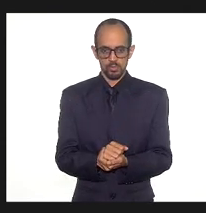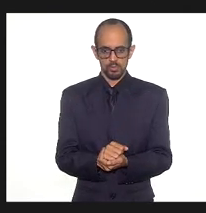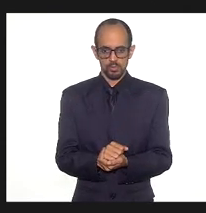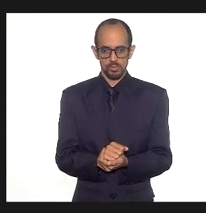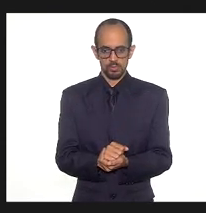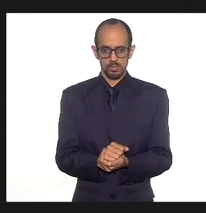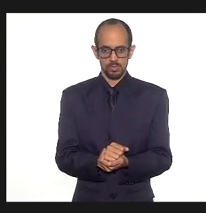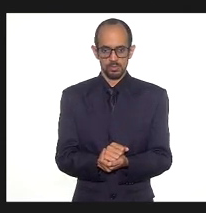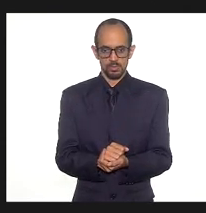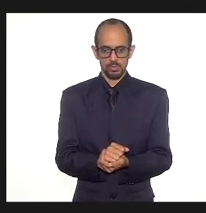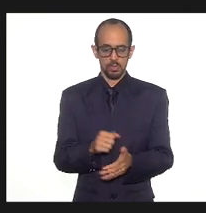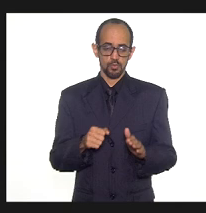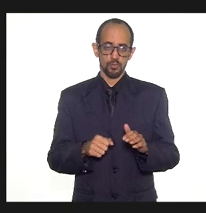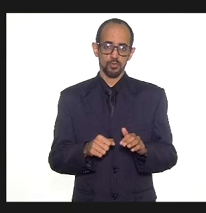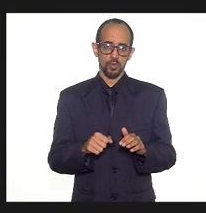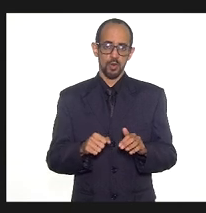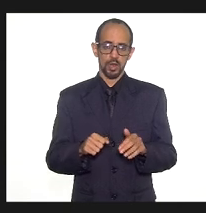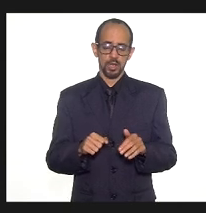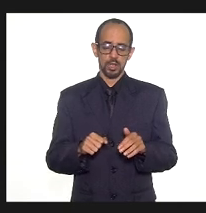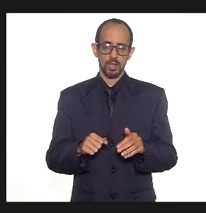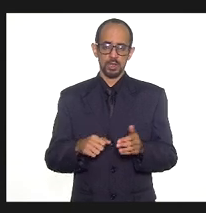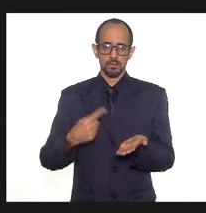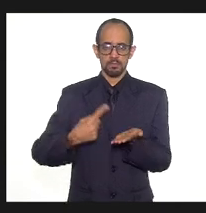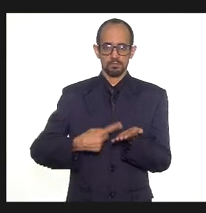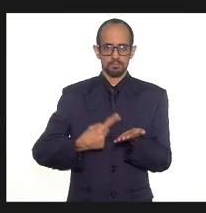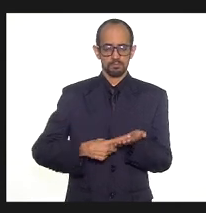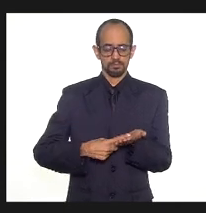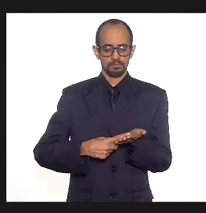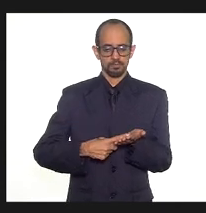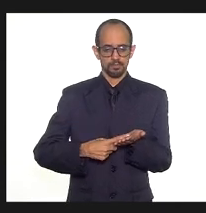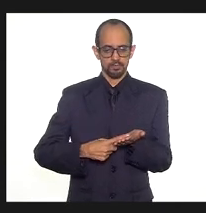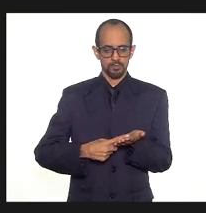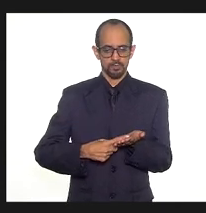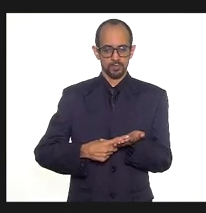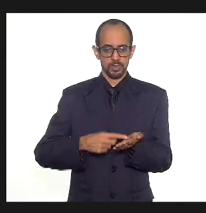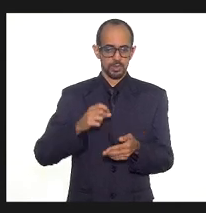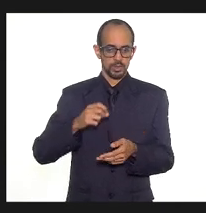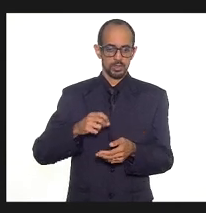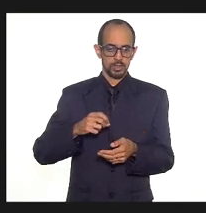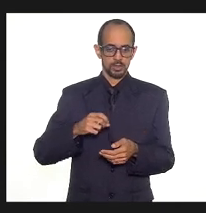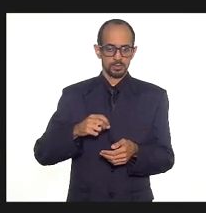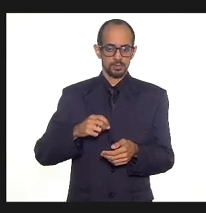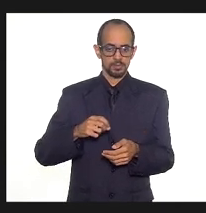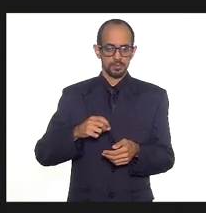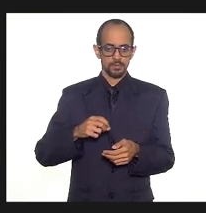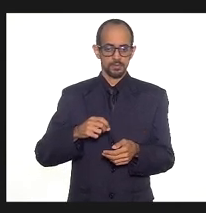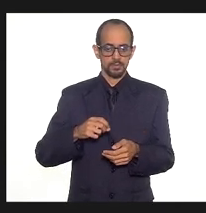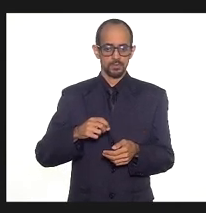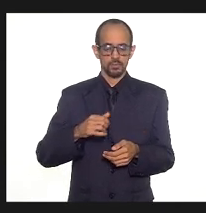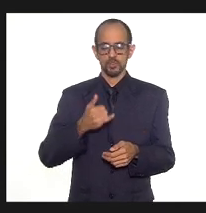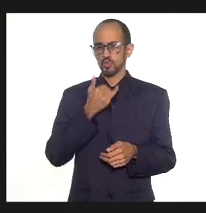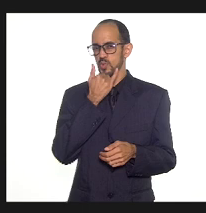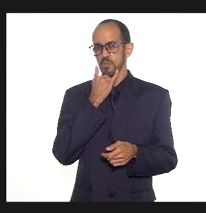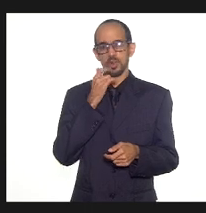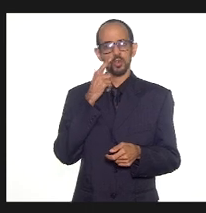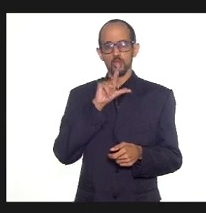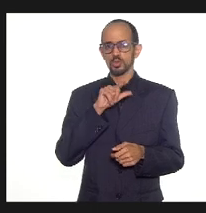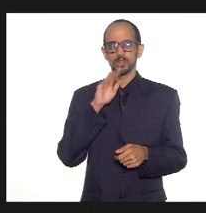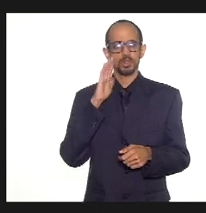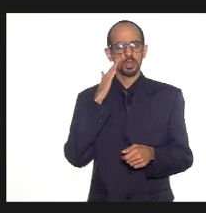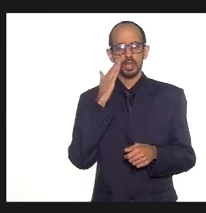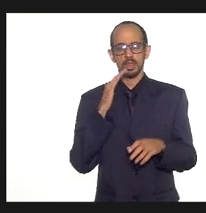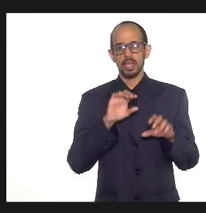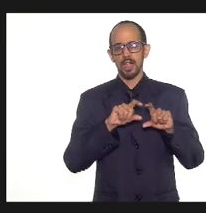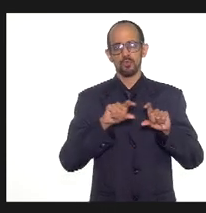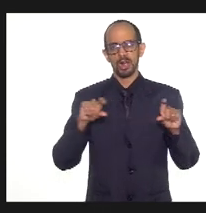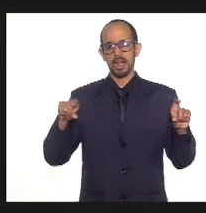investimentos foram previstos. Né? Quando a gente encontra o óleo, a gente começa um projeto, e a contratação da UEP ela se dá mais ou menos entre